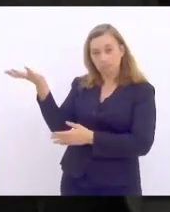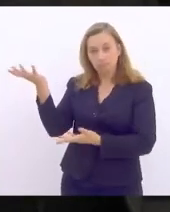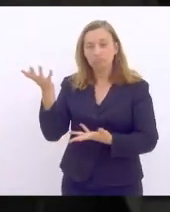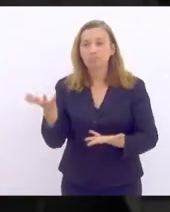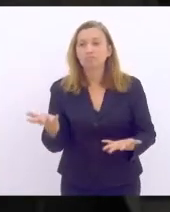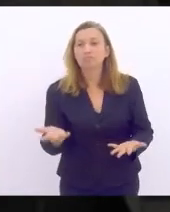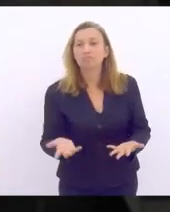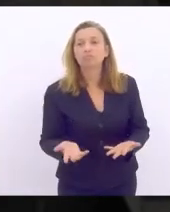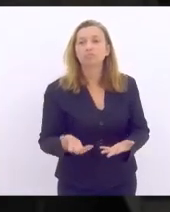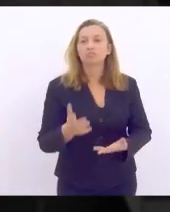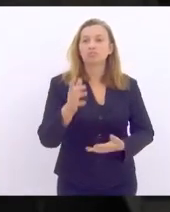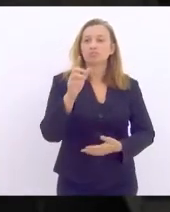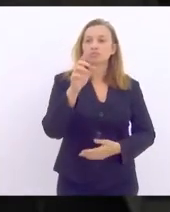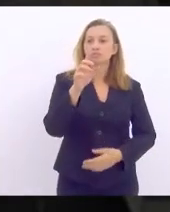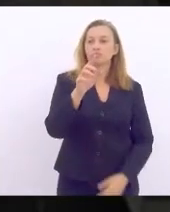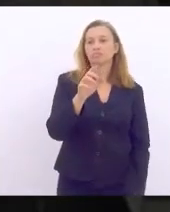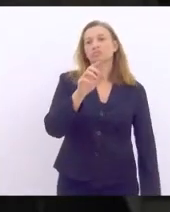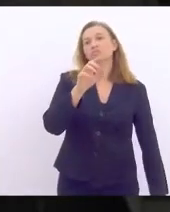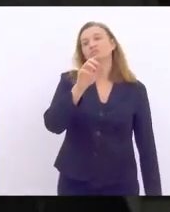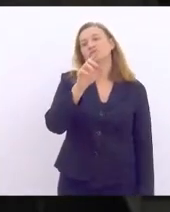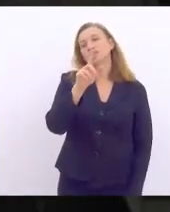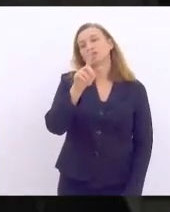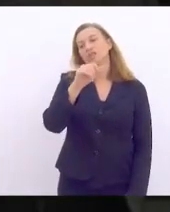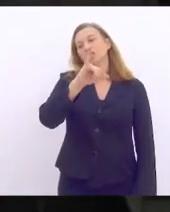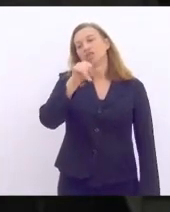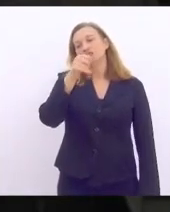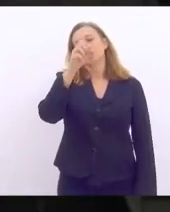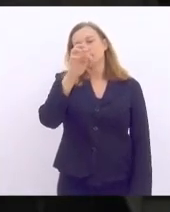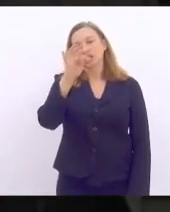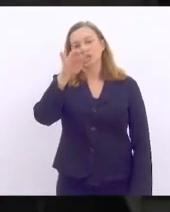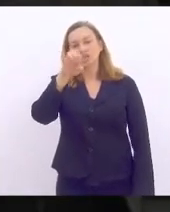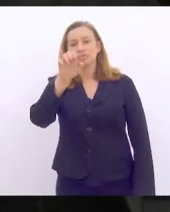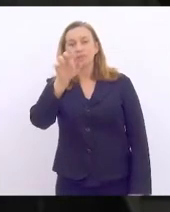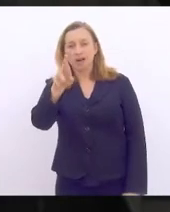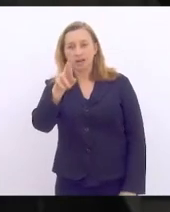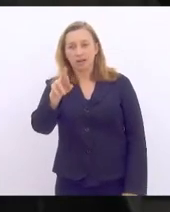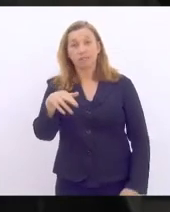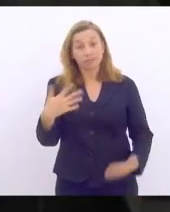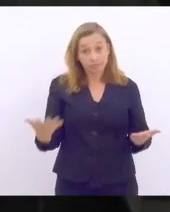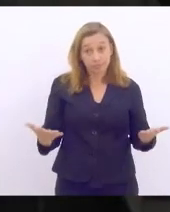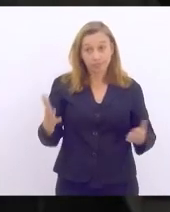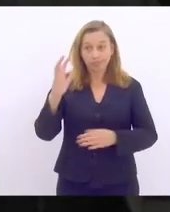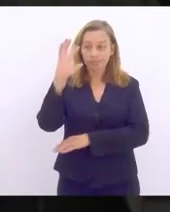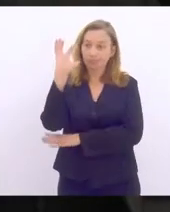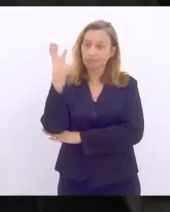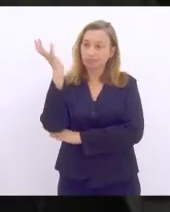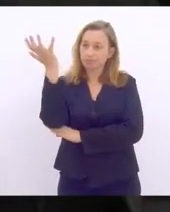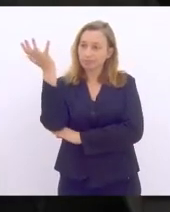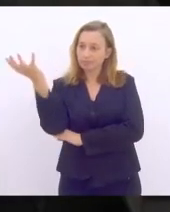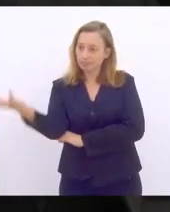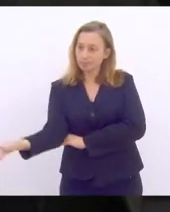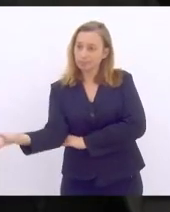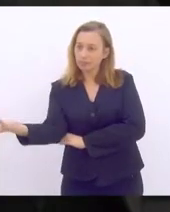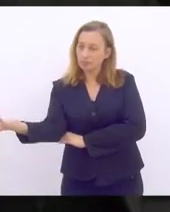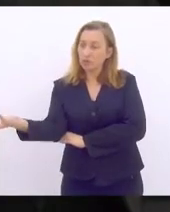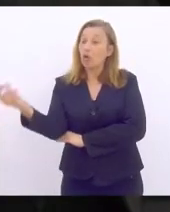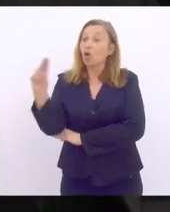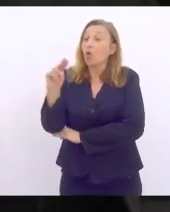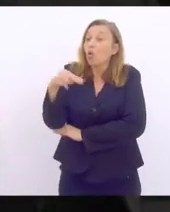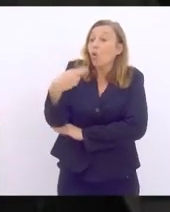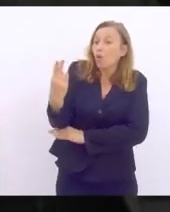do Jequitibá E no entanto para derrubar ou taca fogo